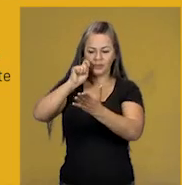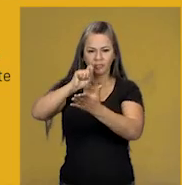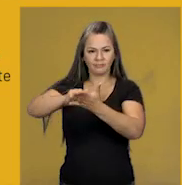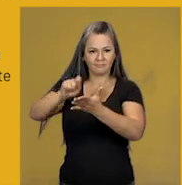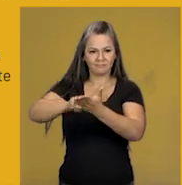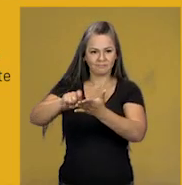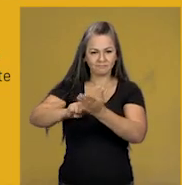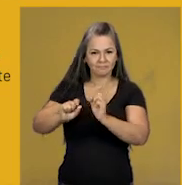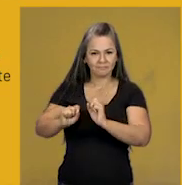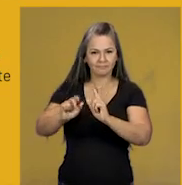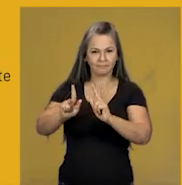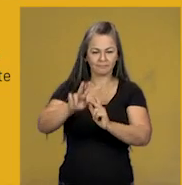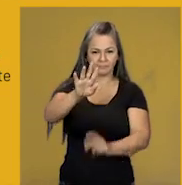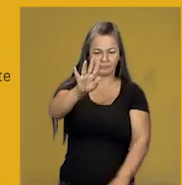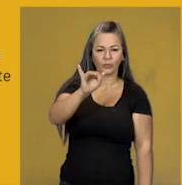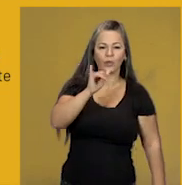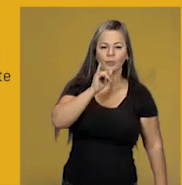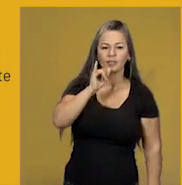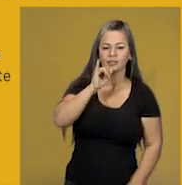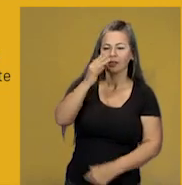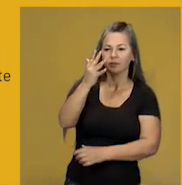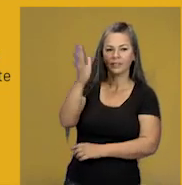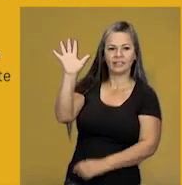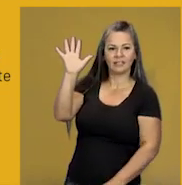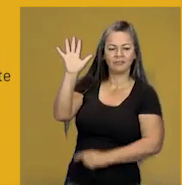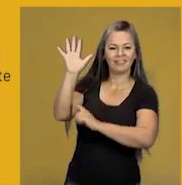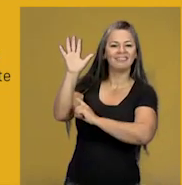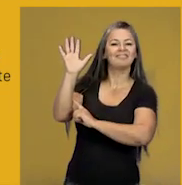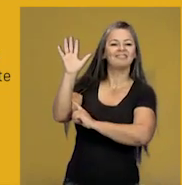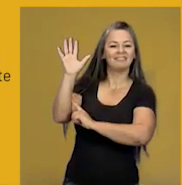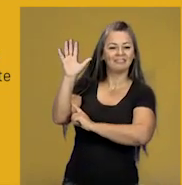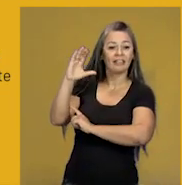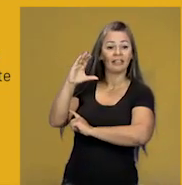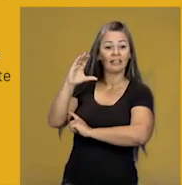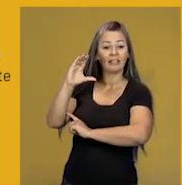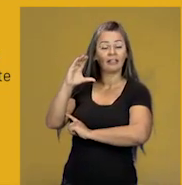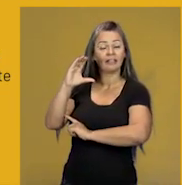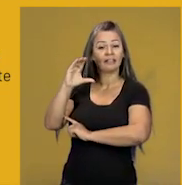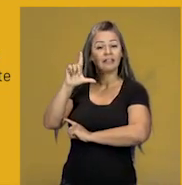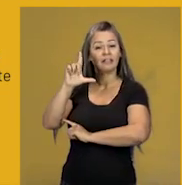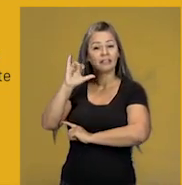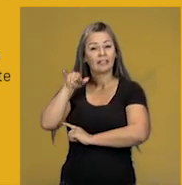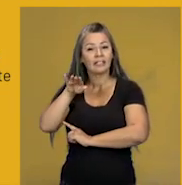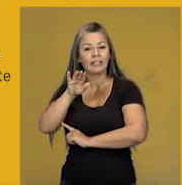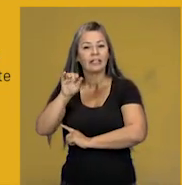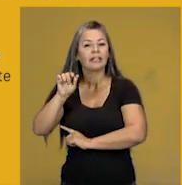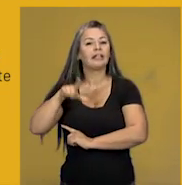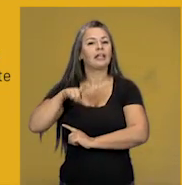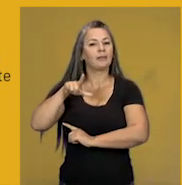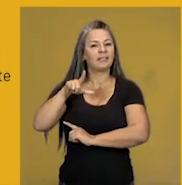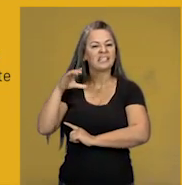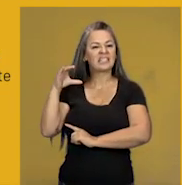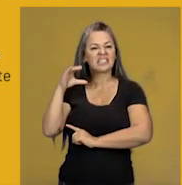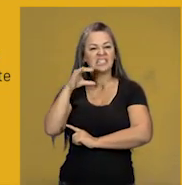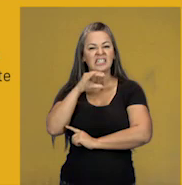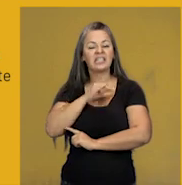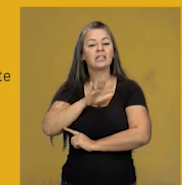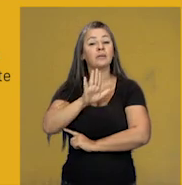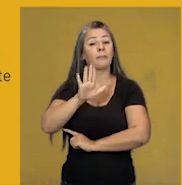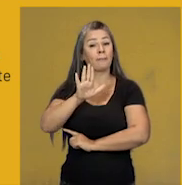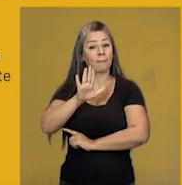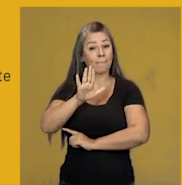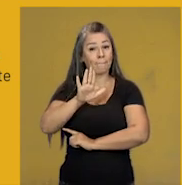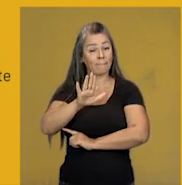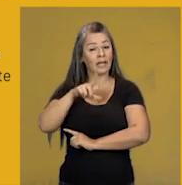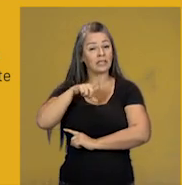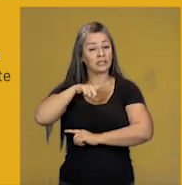ao clima, né, nós conhecemos a região norte aí, né, essa região geoeconômica como um clima bastante quente, chuvoso, característico de um